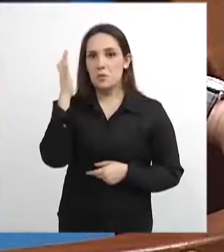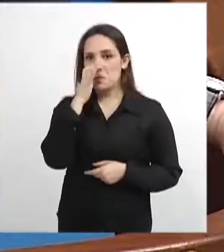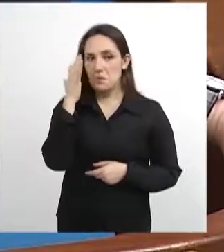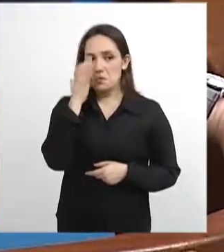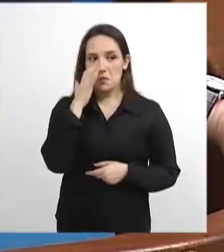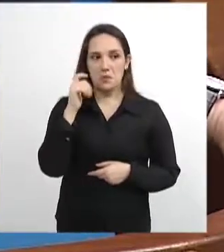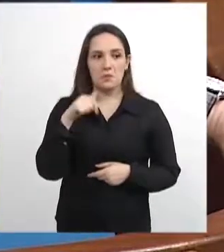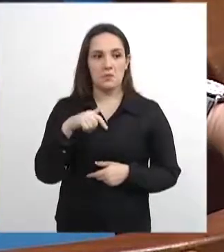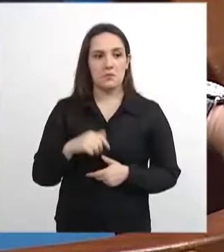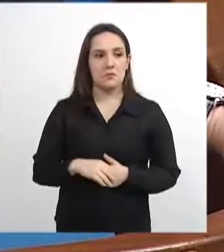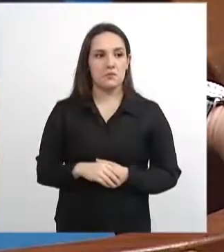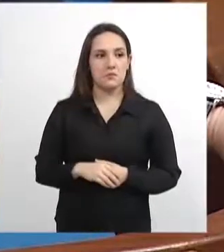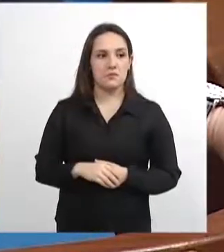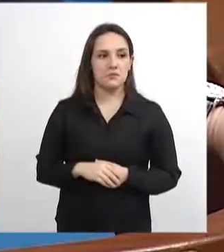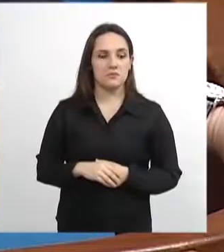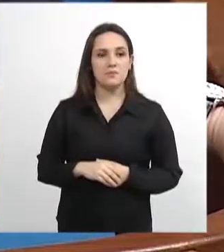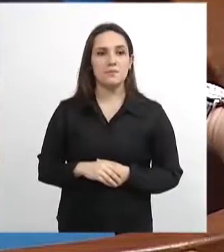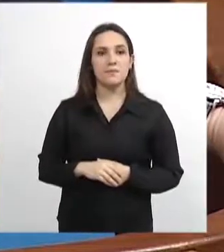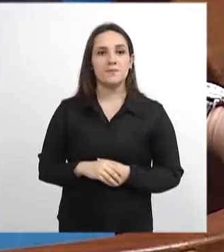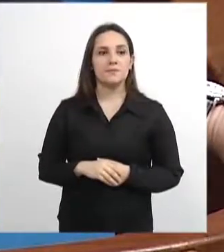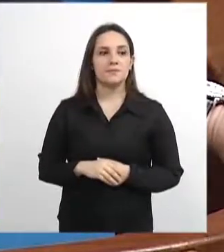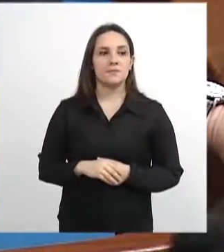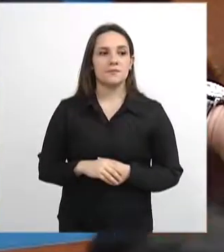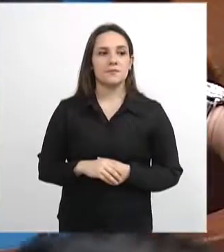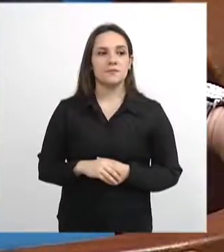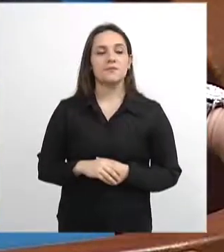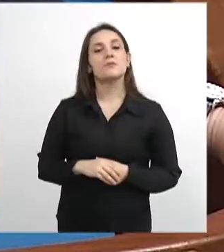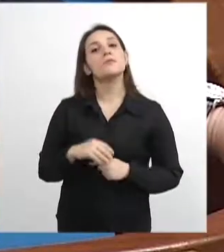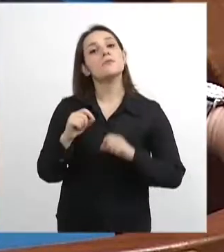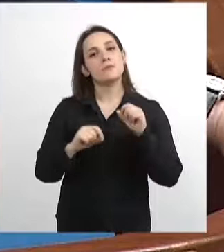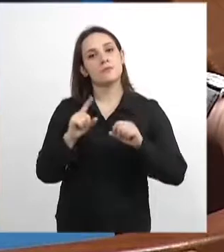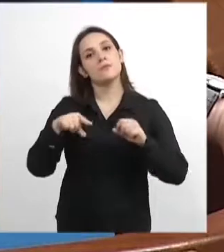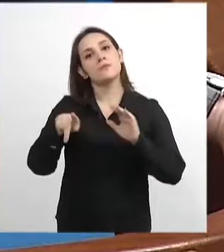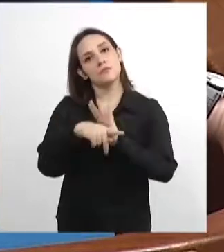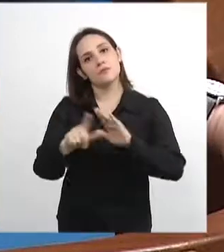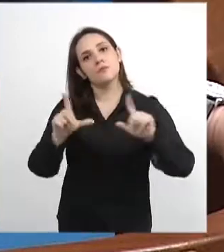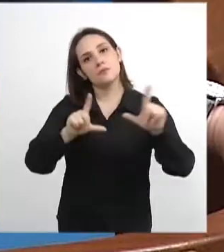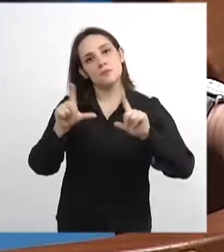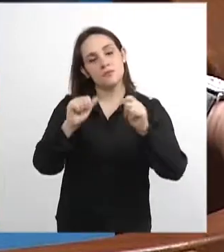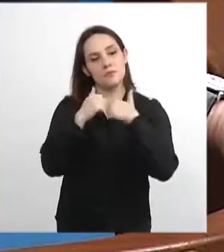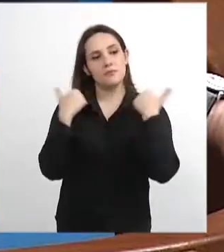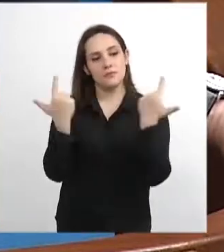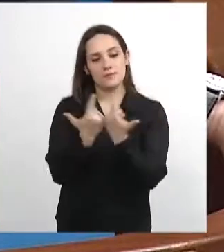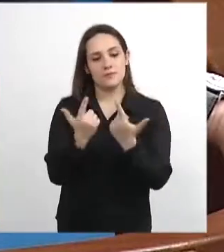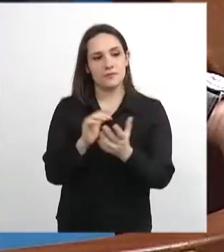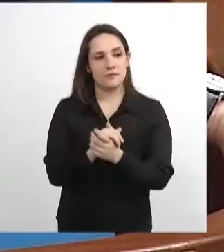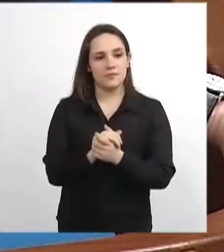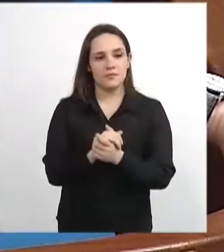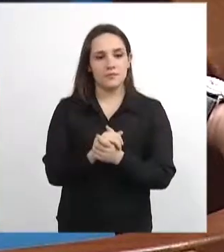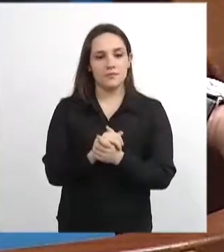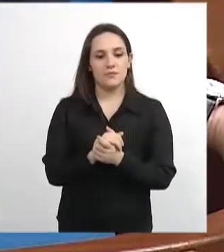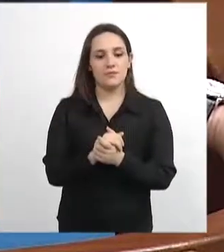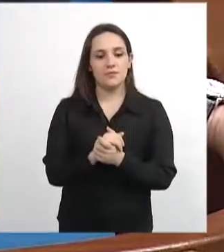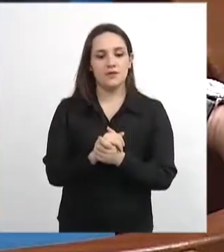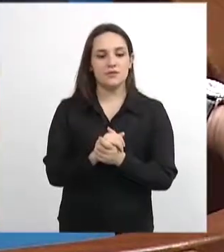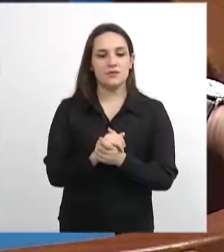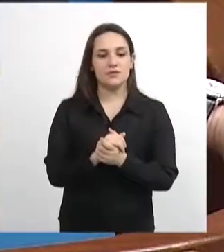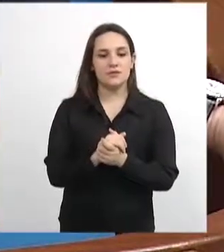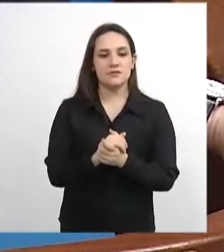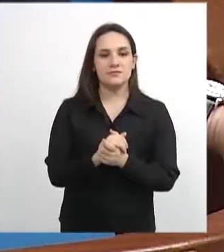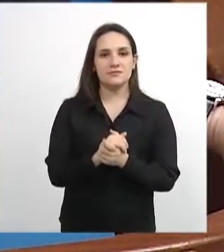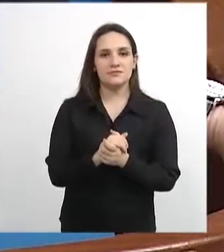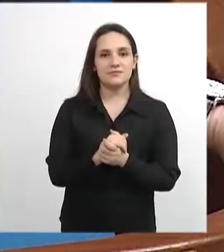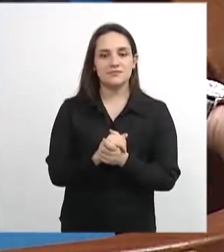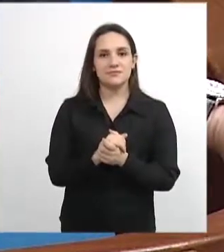neste plenário pela TV Assembleia. Nós tivemos,